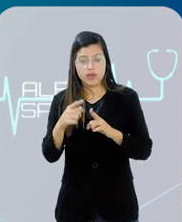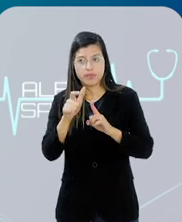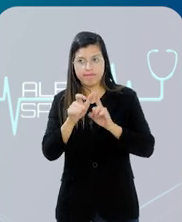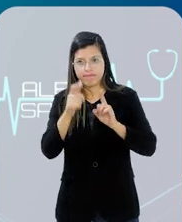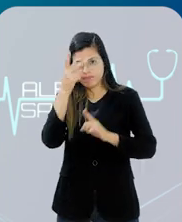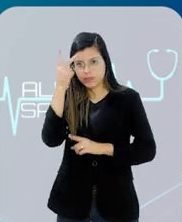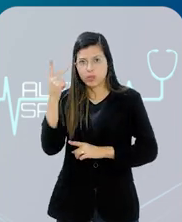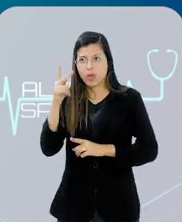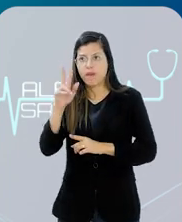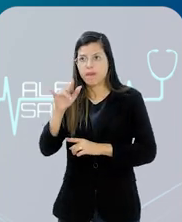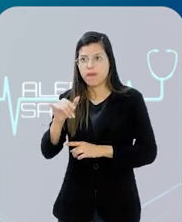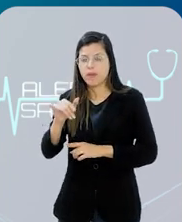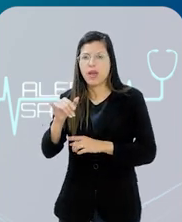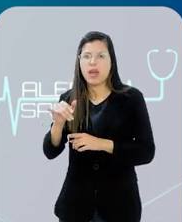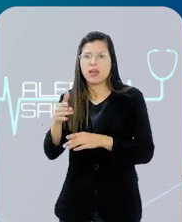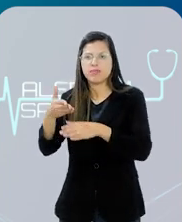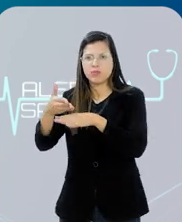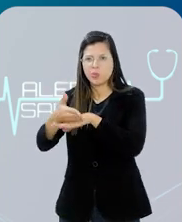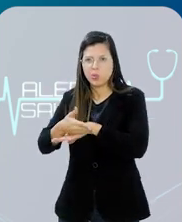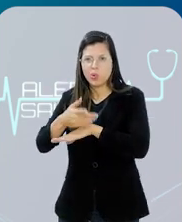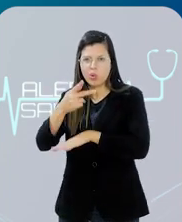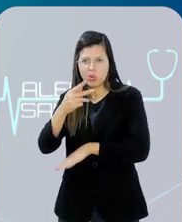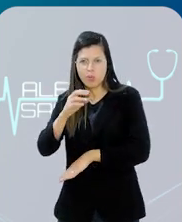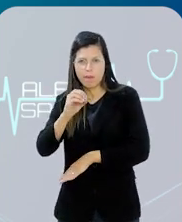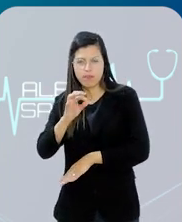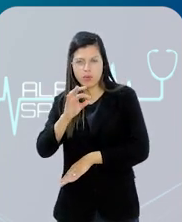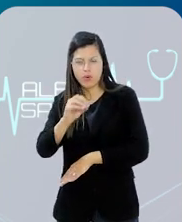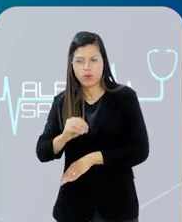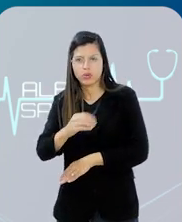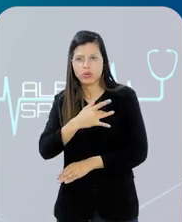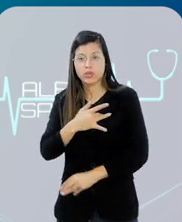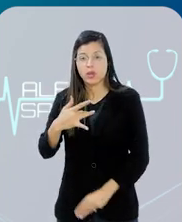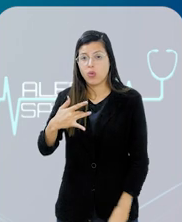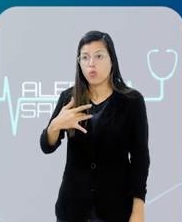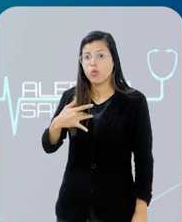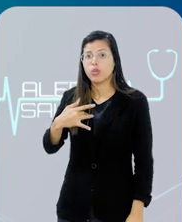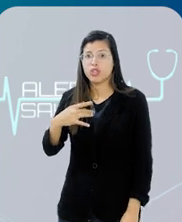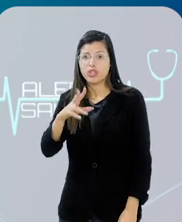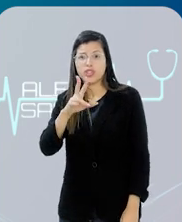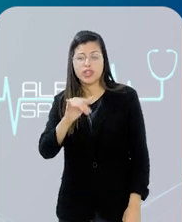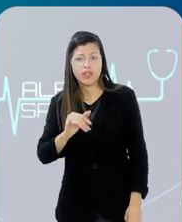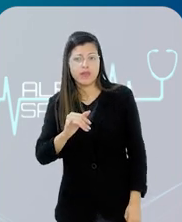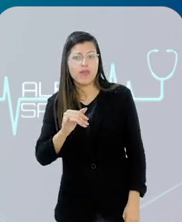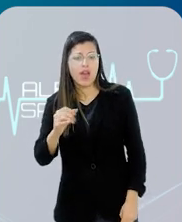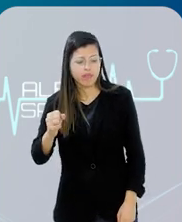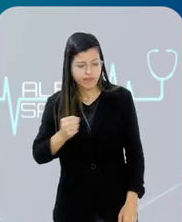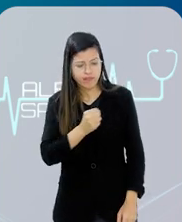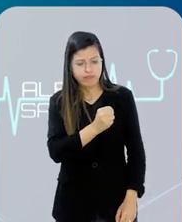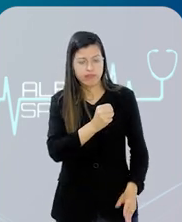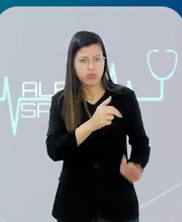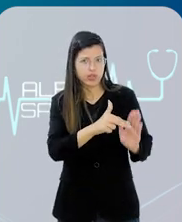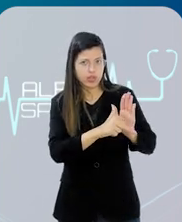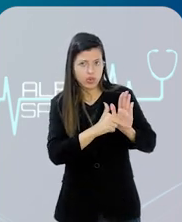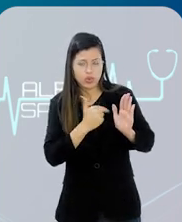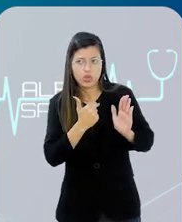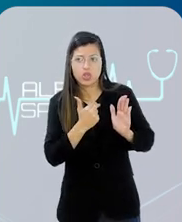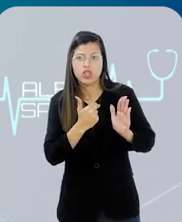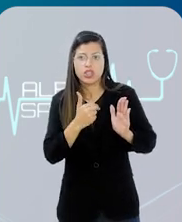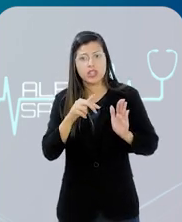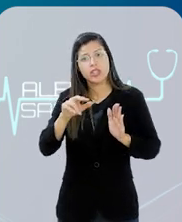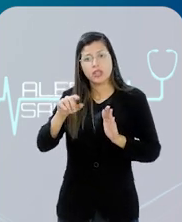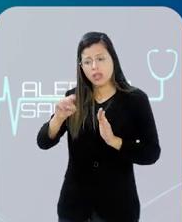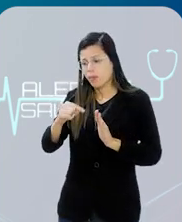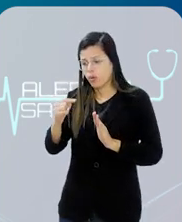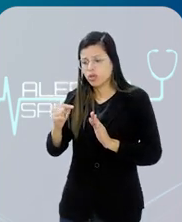no posto de saúde, o posto de saúde vai encaminhar para a equipe de cirurgia plástica, que vai avaliar e vai fazer a cirurgia. Óbvio que a